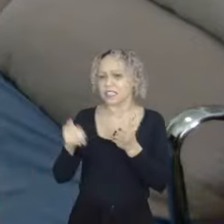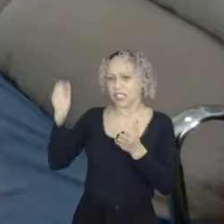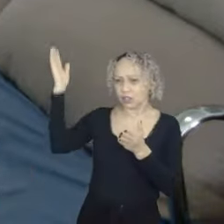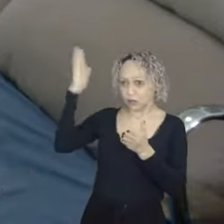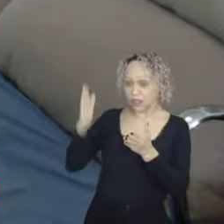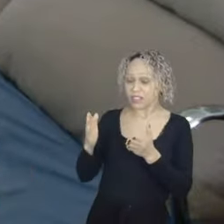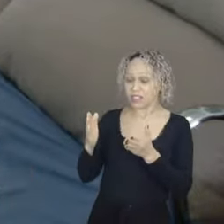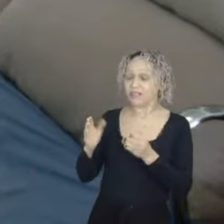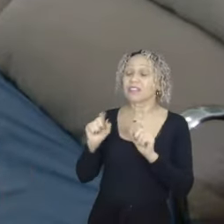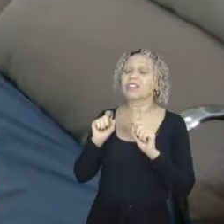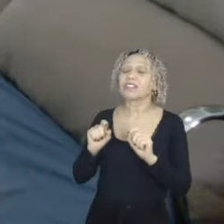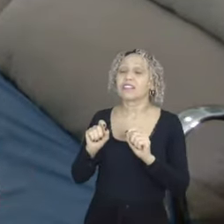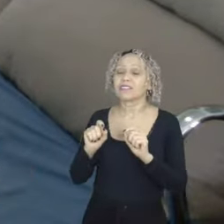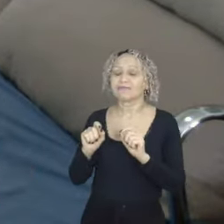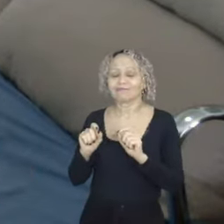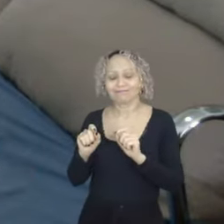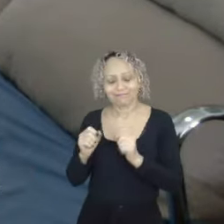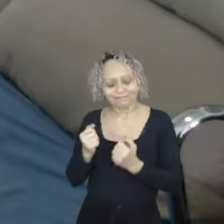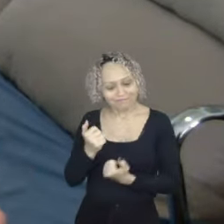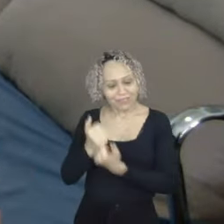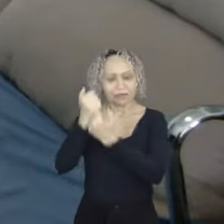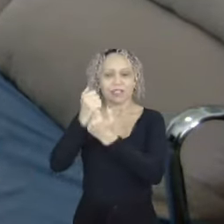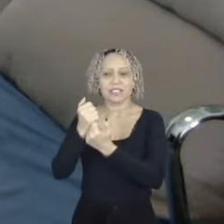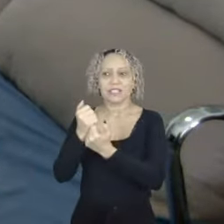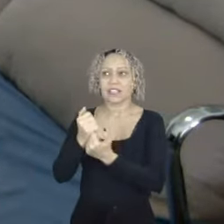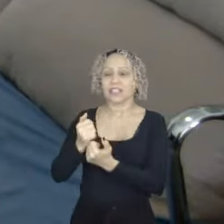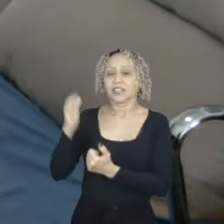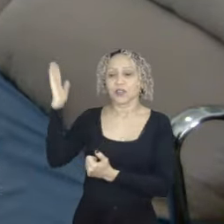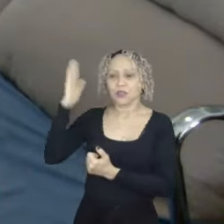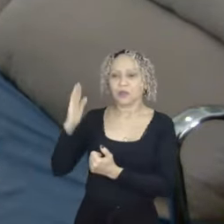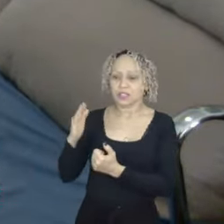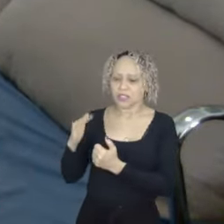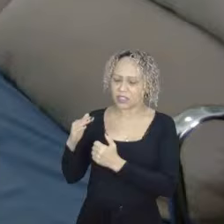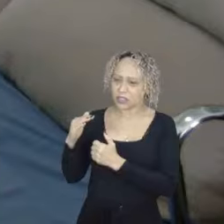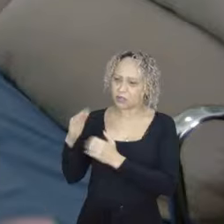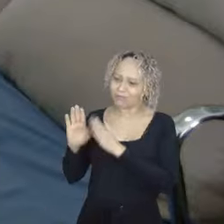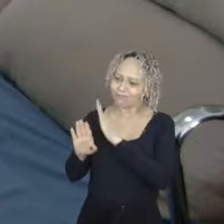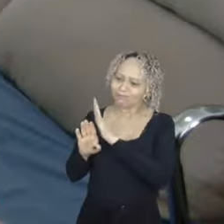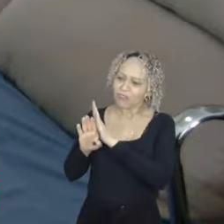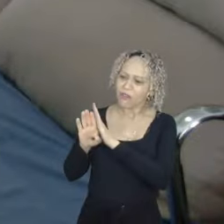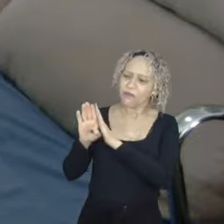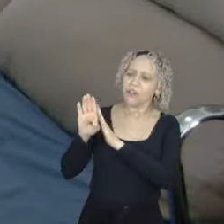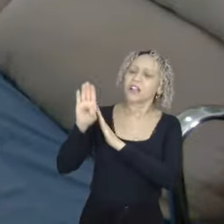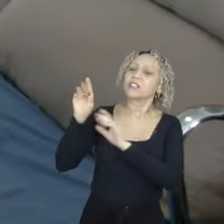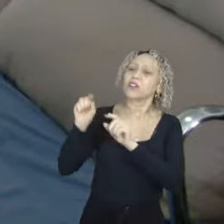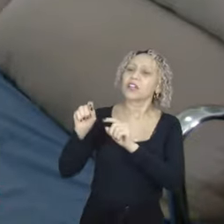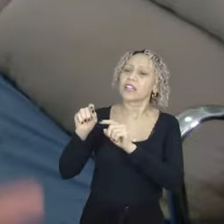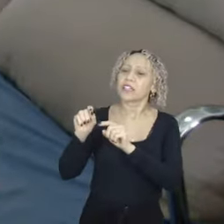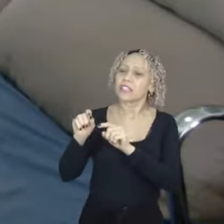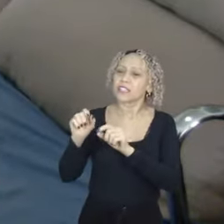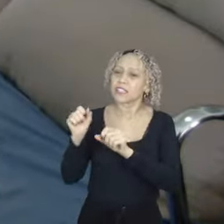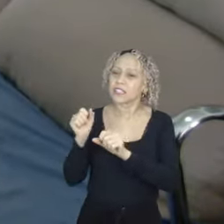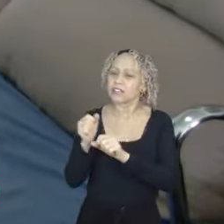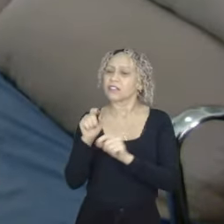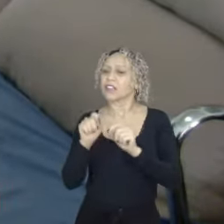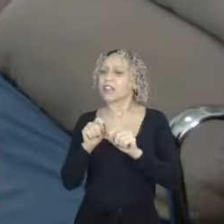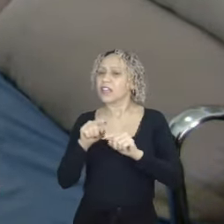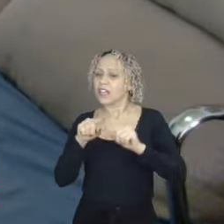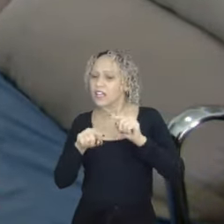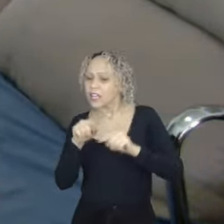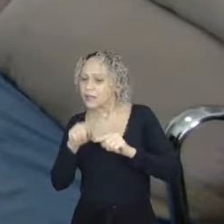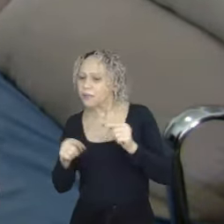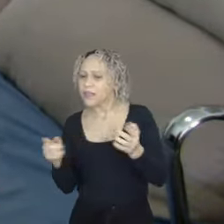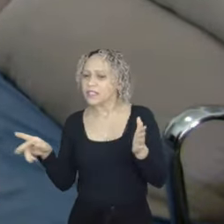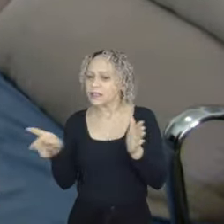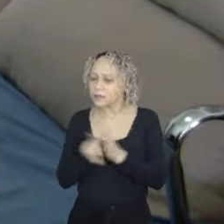gente avance na utilização dessas peças aí, desses componentes tecnológicos de ponta. Então, coloca o Brasil num outro patamar